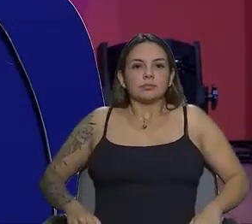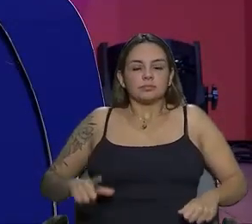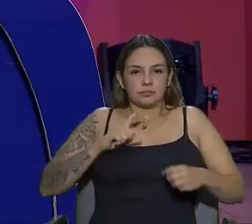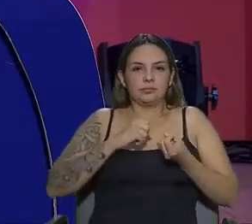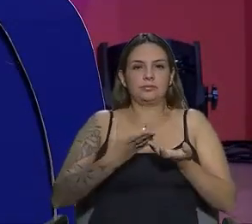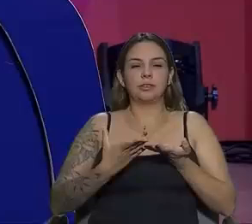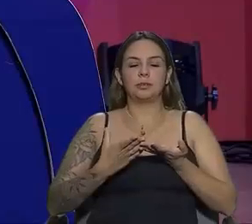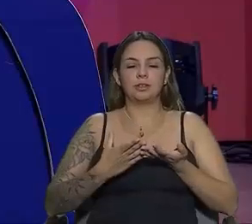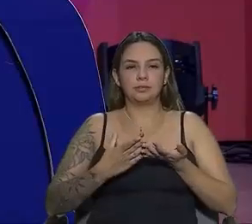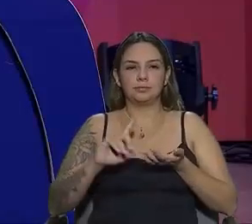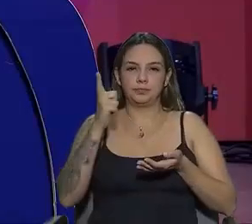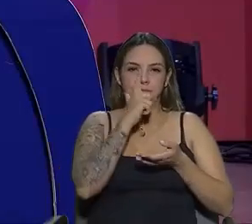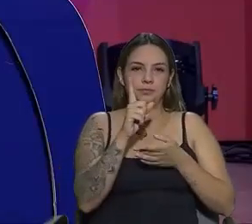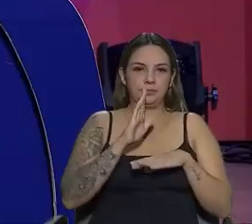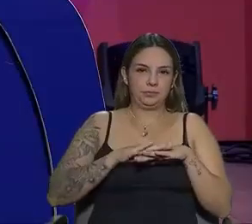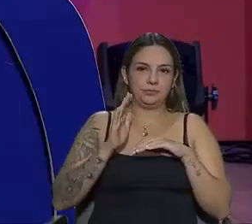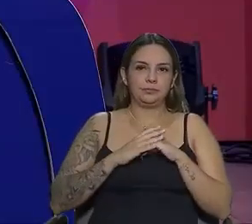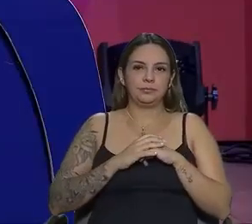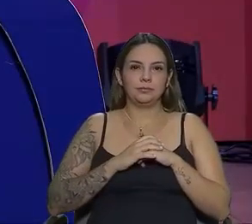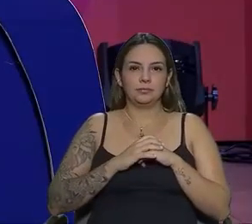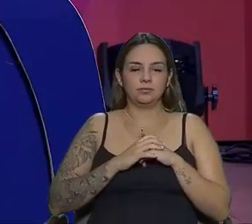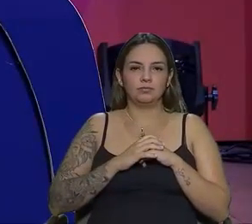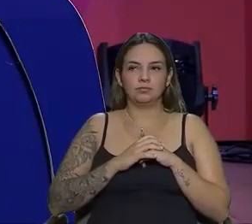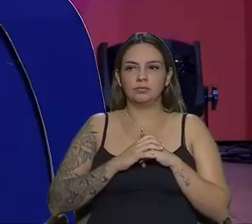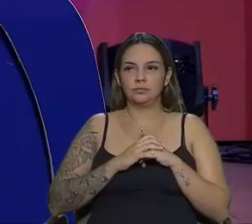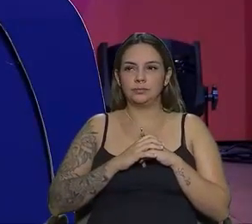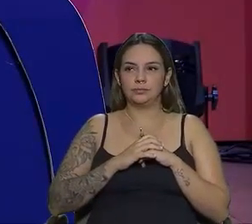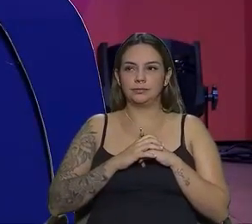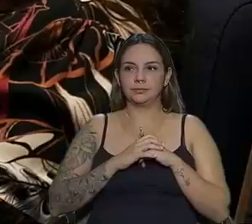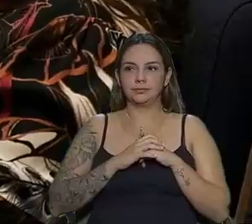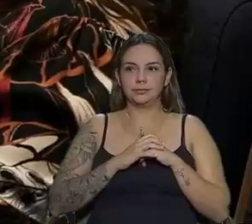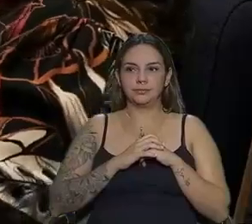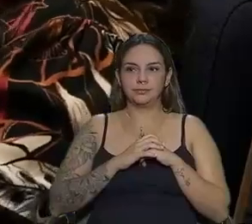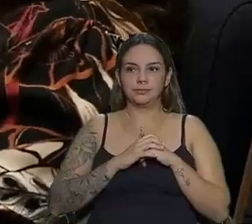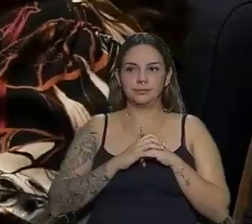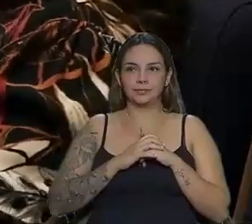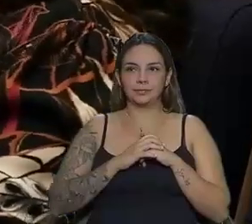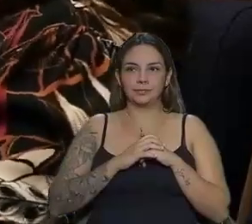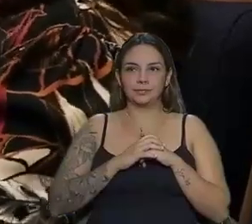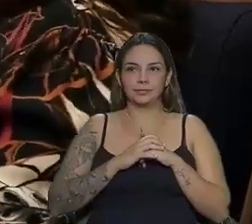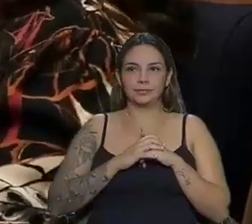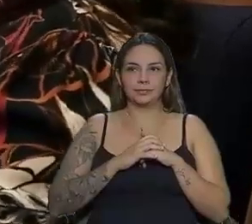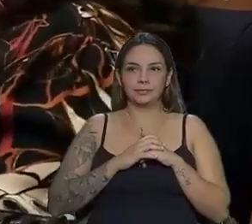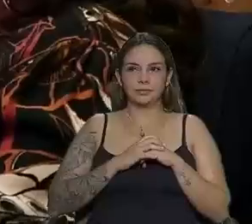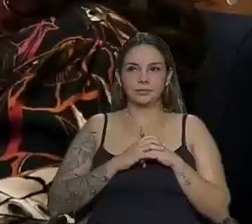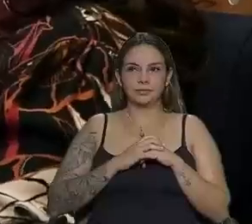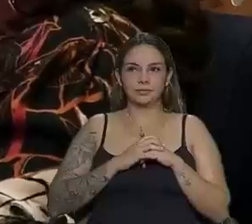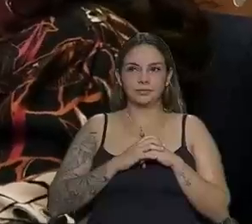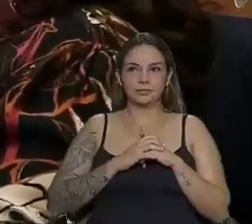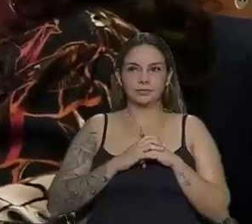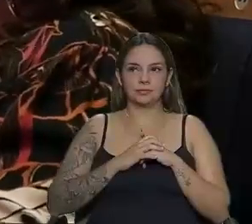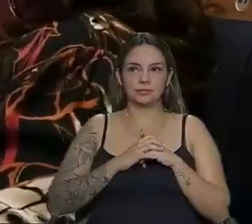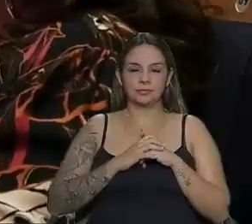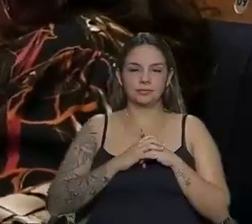para oferecer e eu não consigo mais do que isso. Maravilha. E é muito. O que você tem a